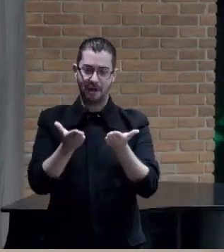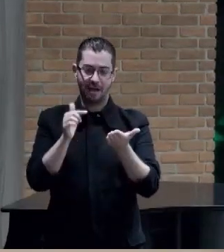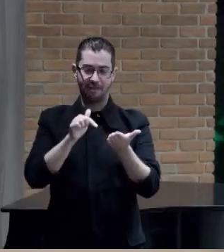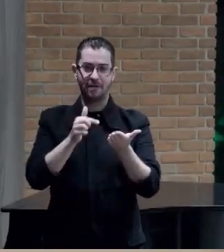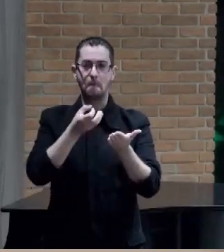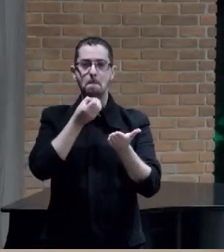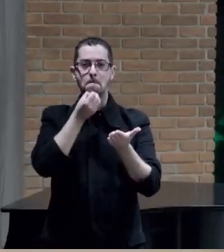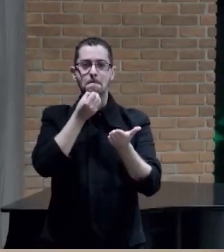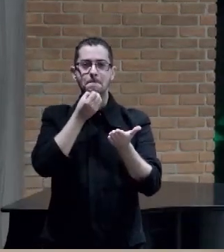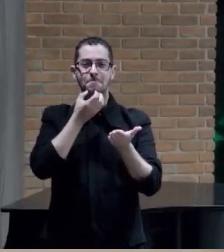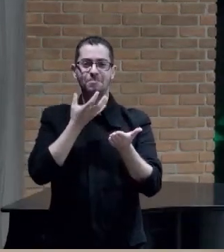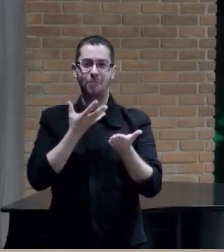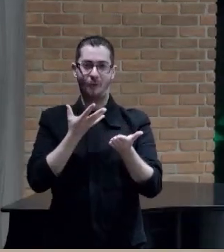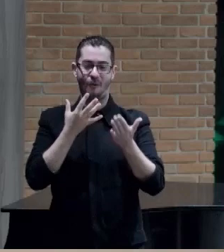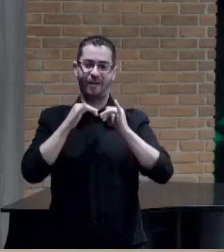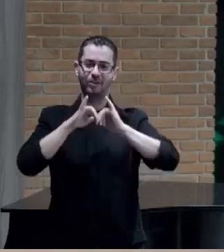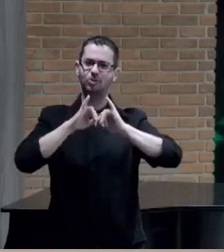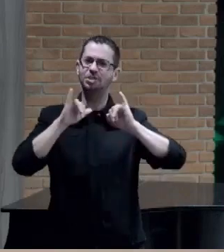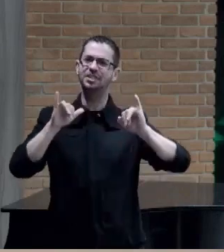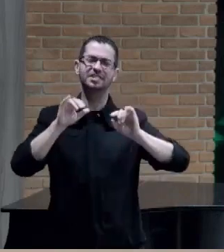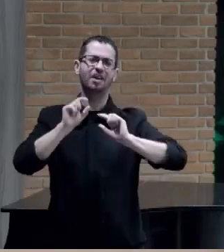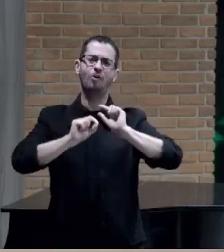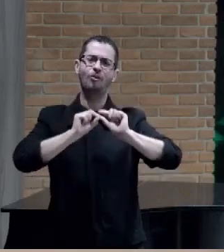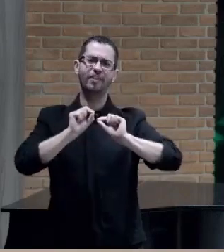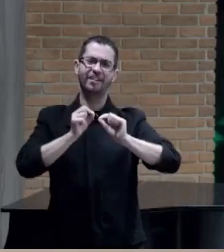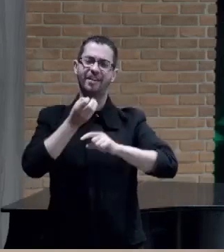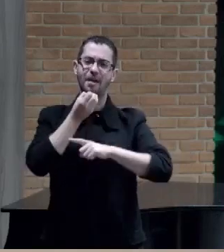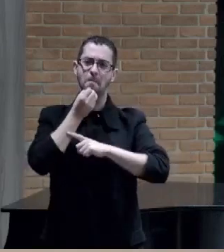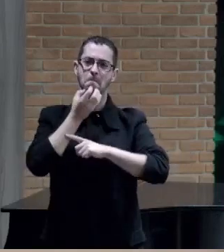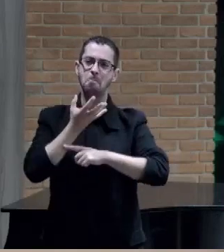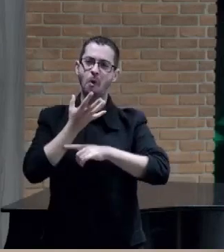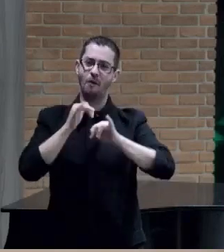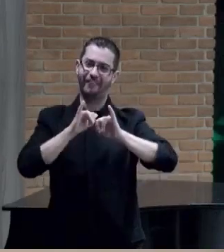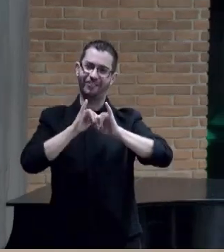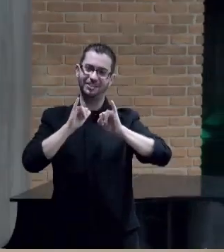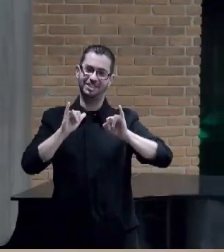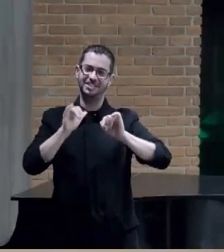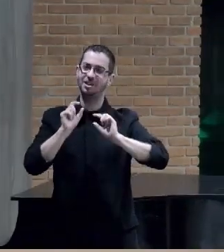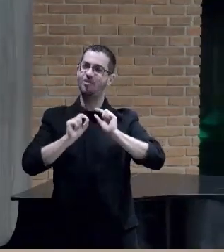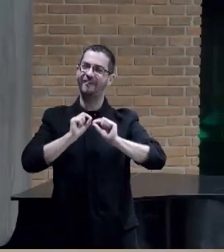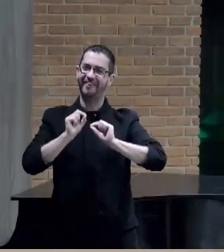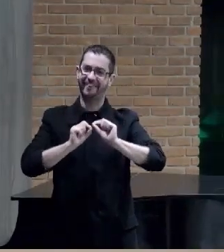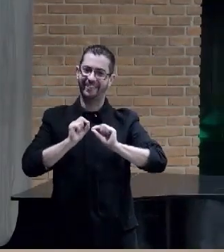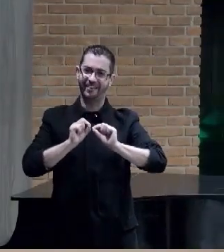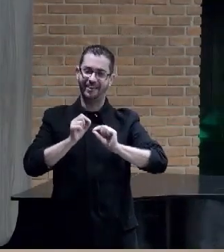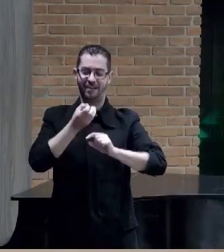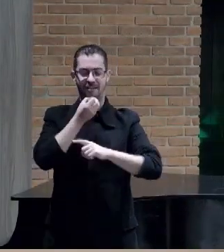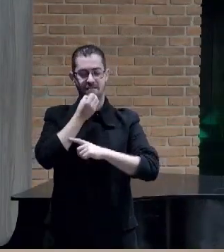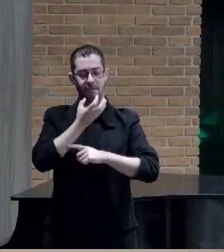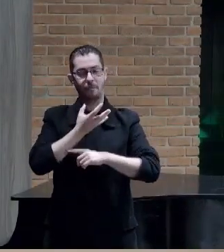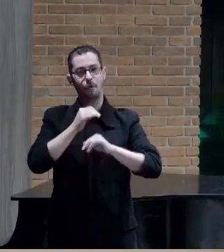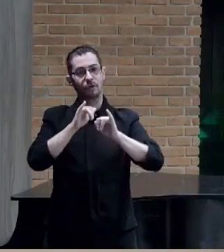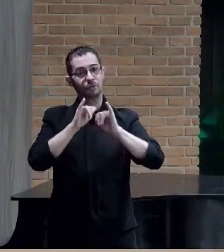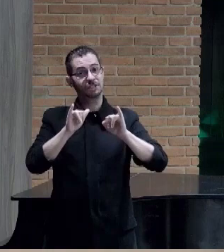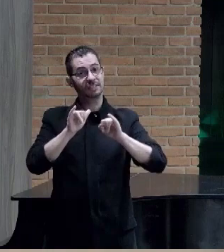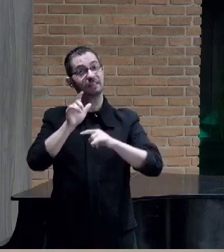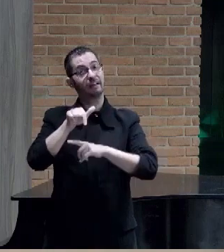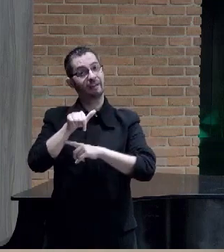notícia. O que é a boa notícia? Ou qual é a boa notícia? A boa notícia é o